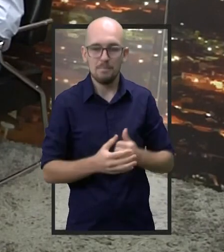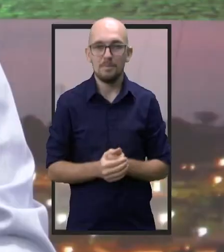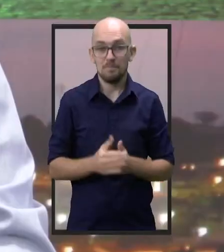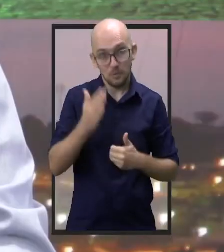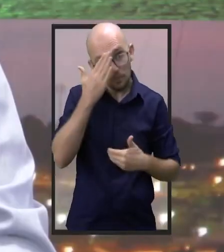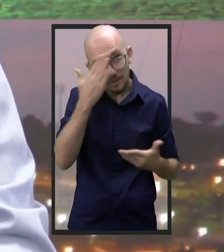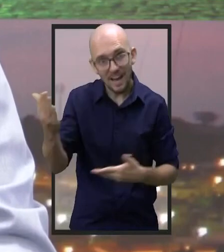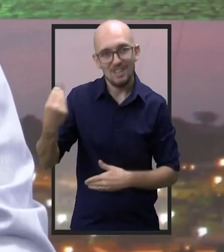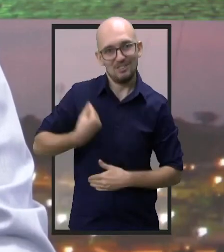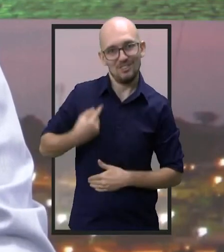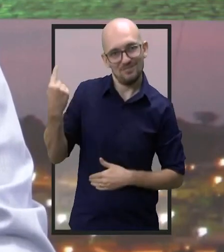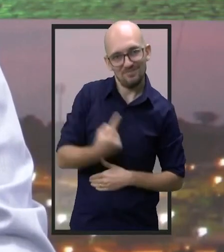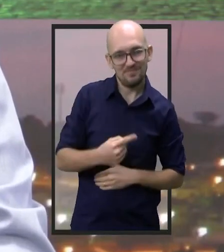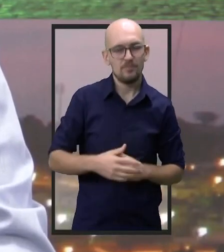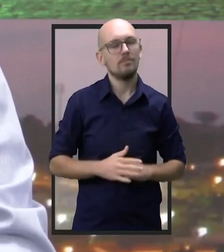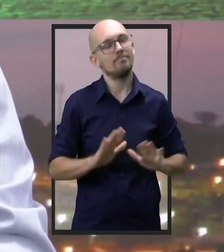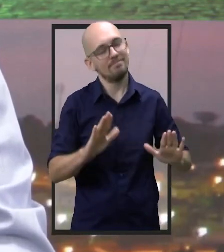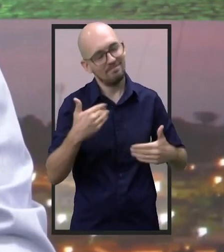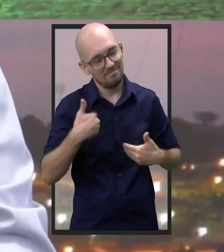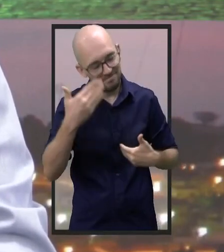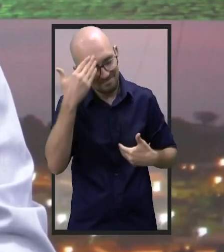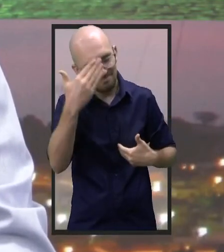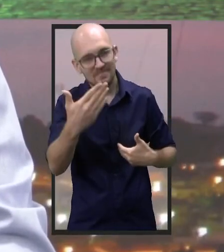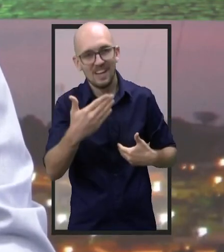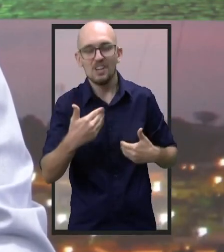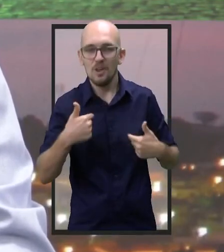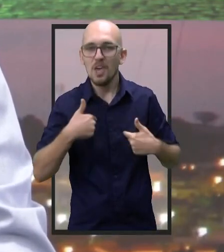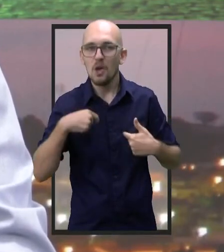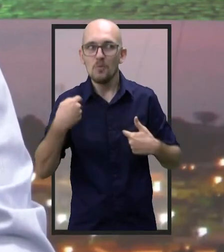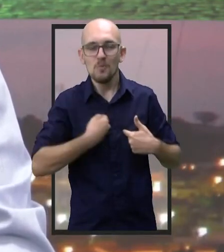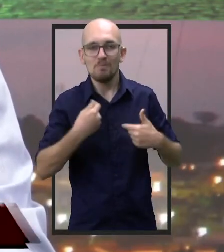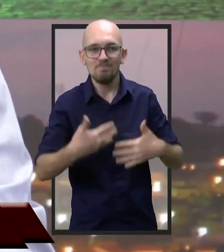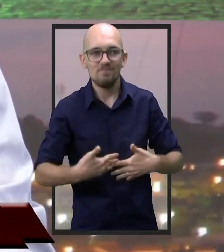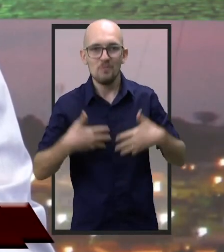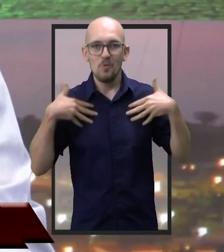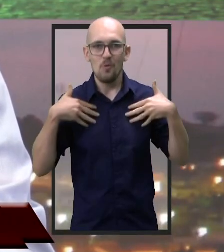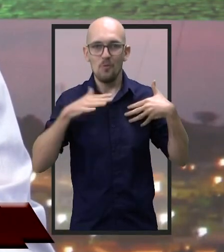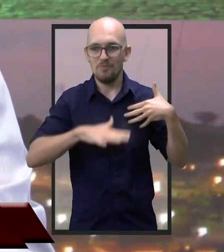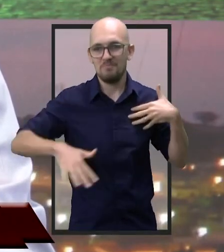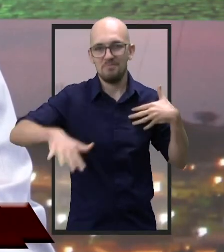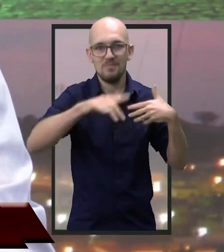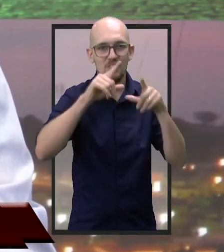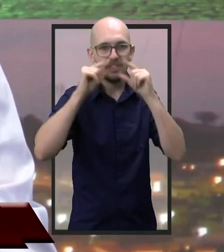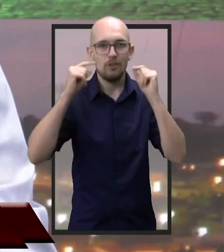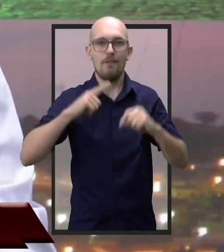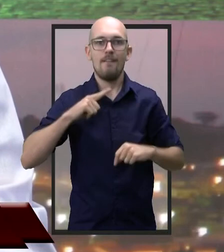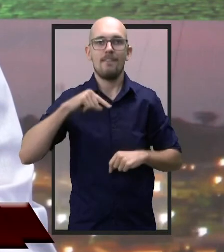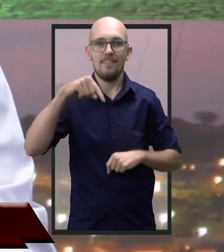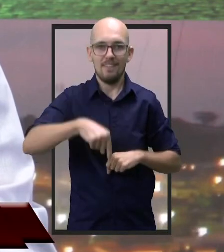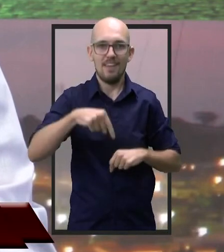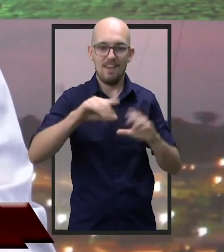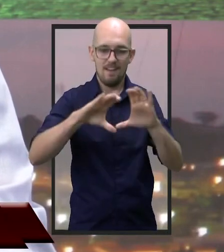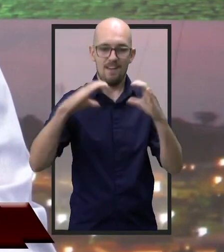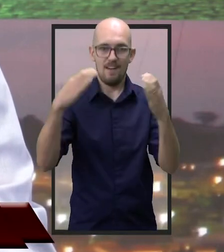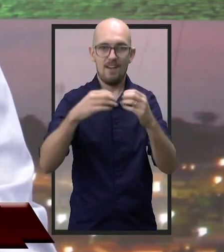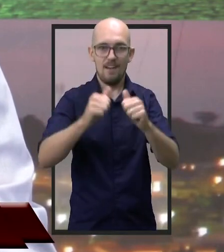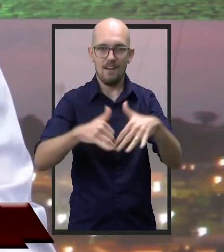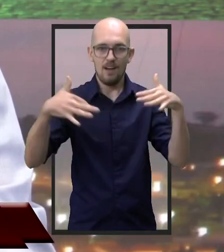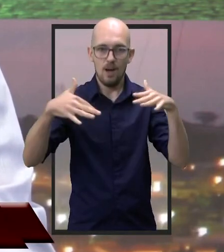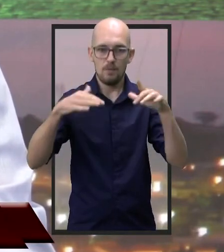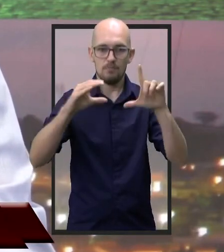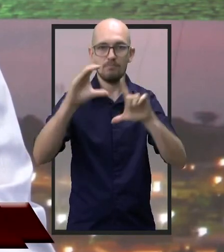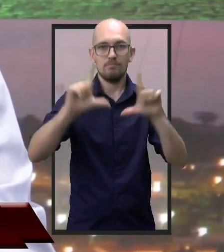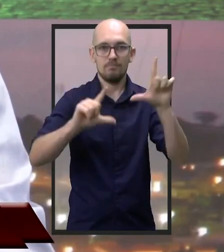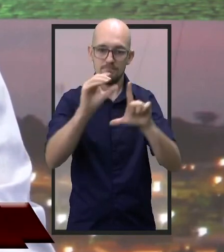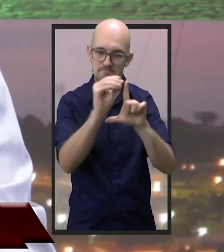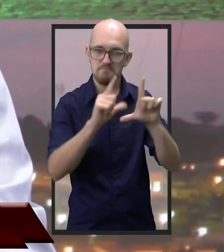oportunidade. Eu fico muito envaidecido da nossa cidade ter uma instituição como essa da Câmara Municipal, prestando um serviço público desse